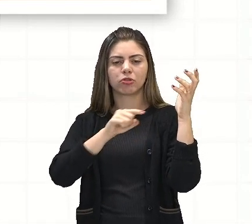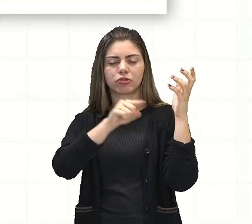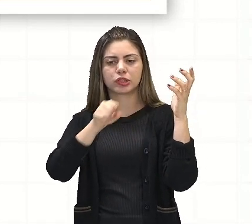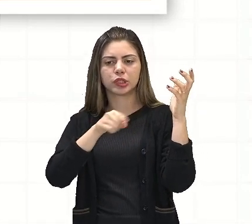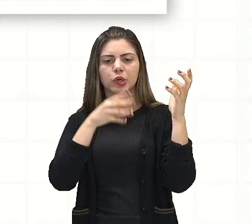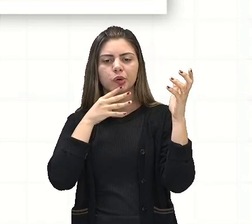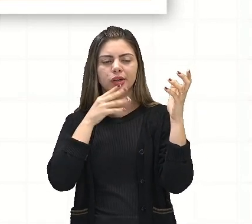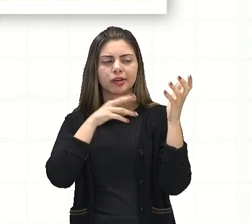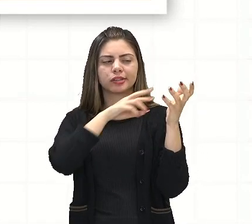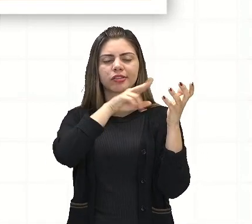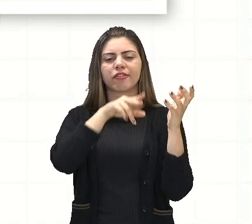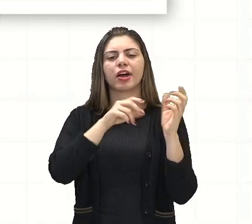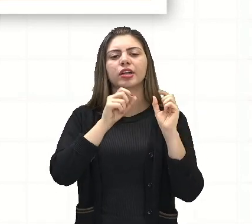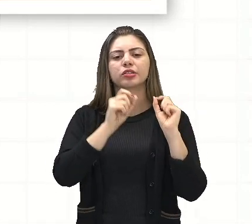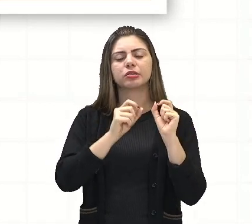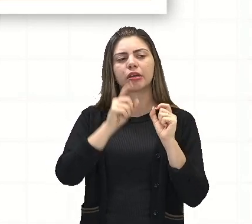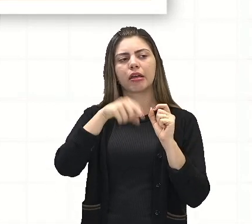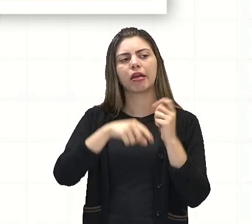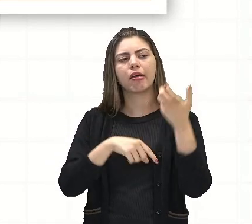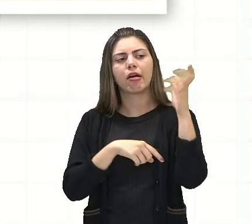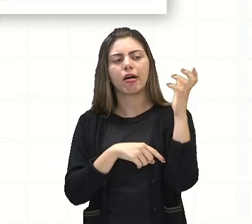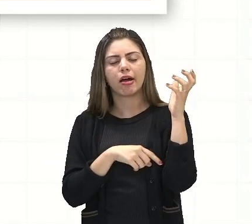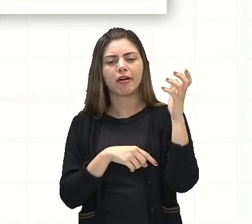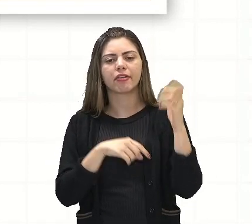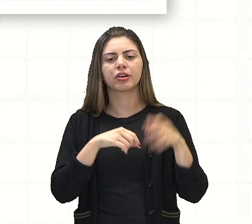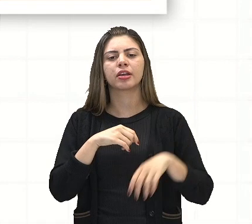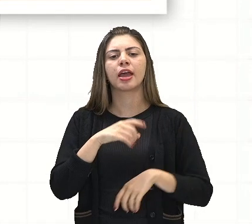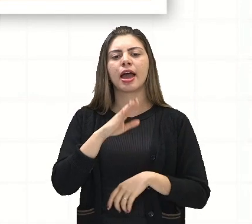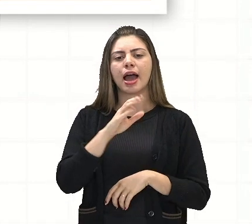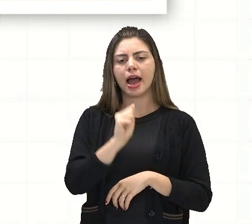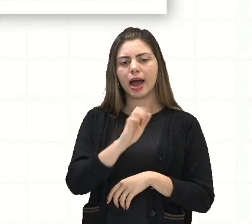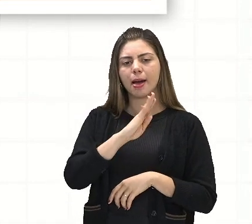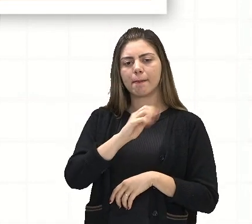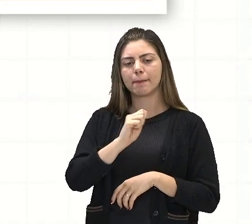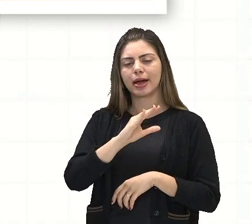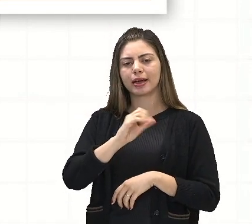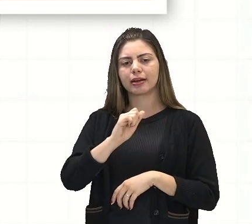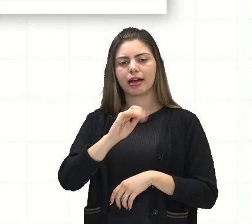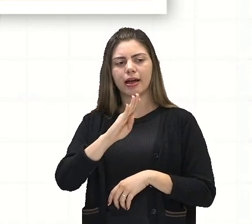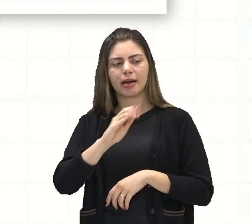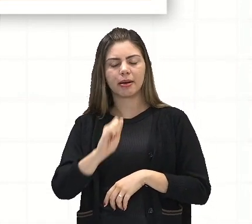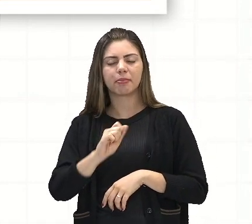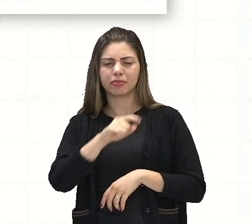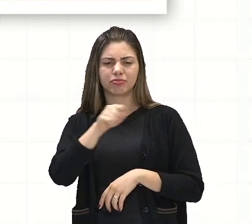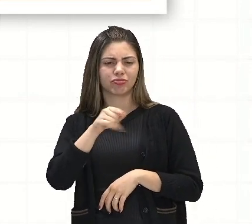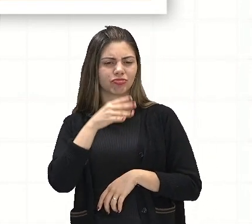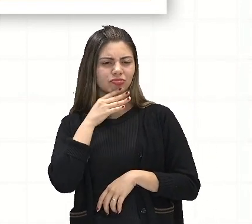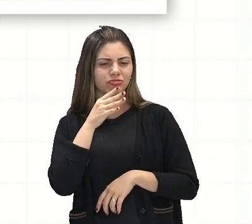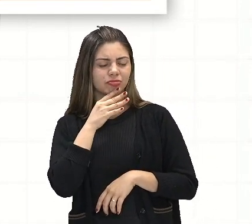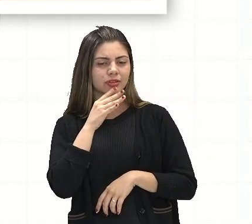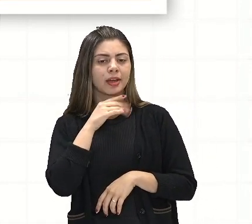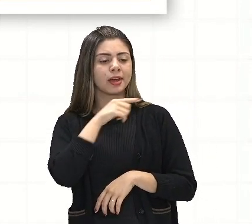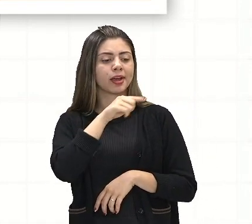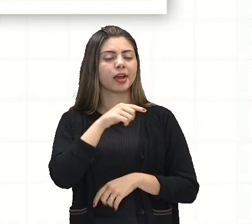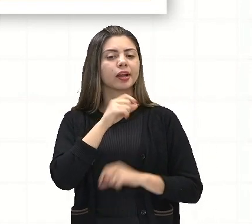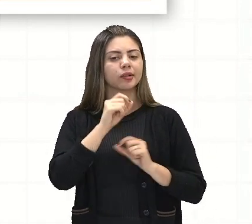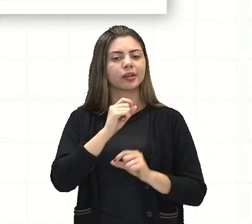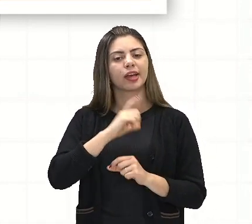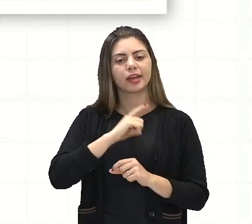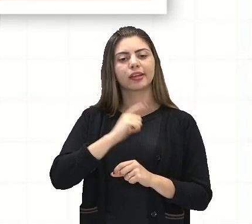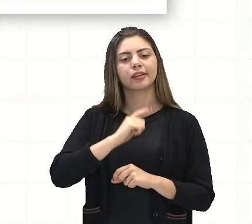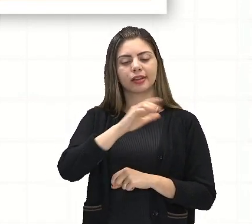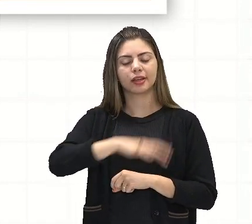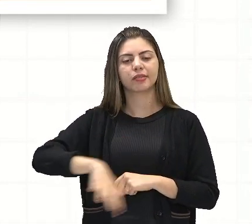abacaba, que são árvores que vão se serem cultivadas, né, nessa mata de